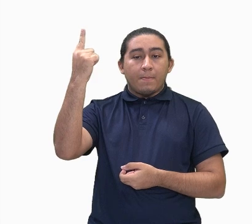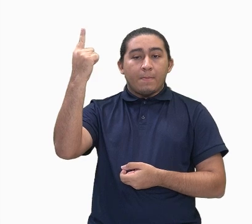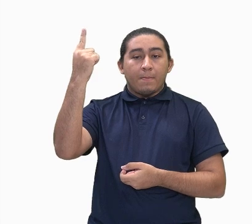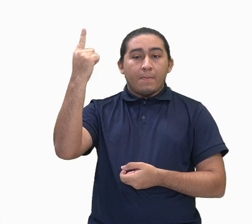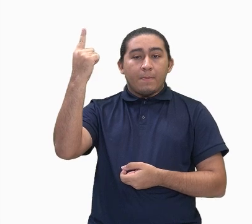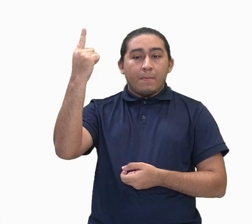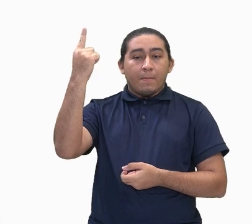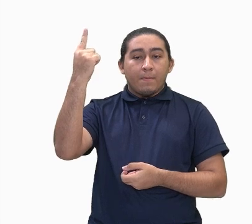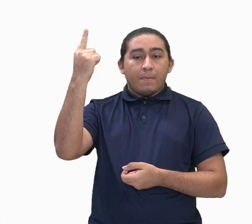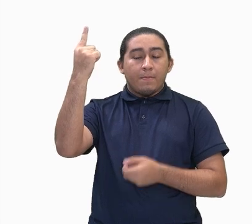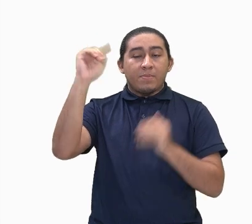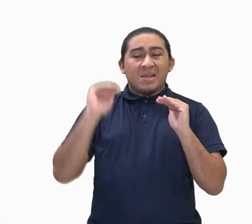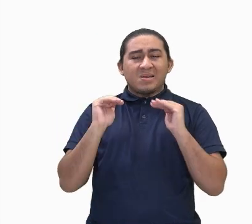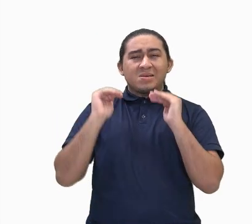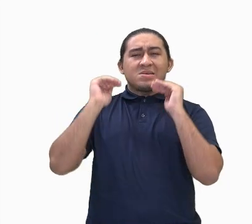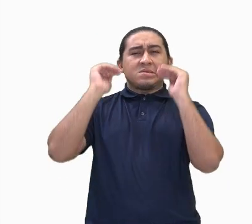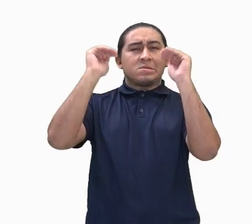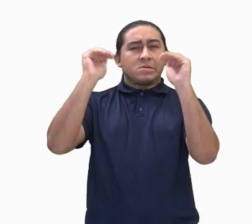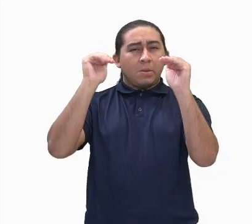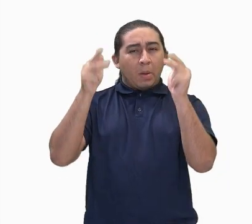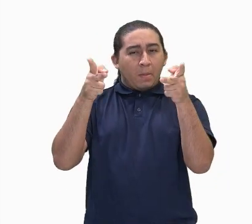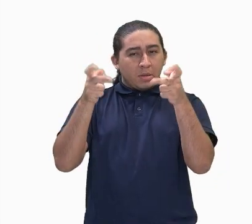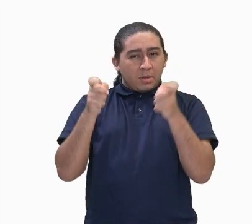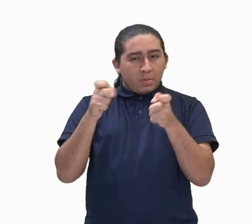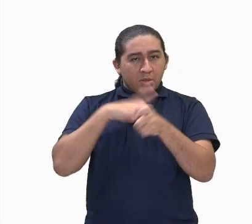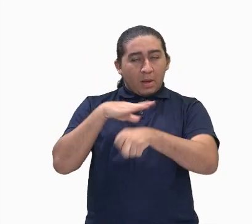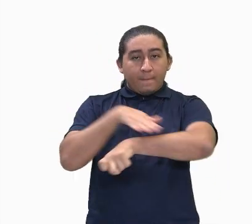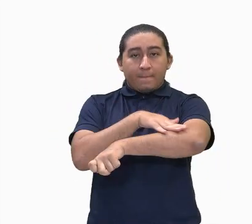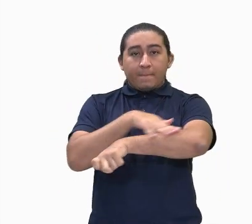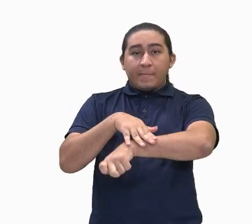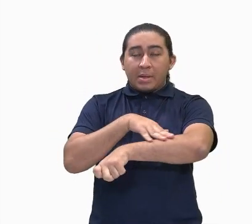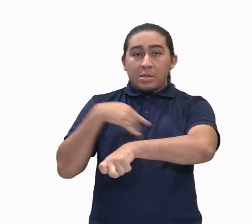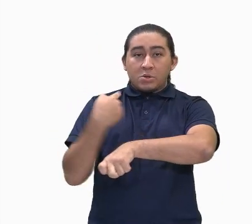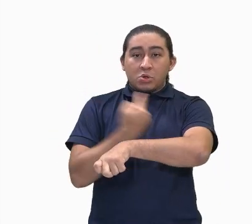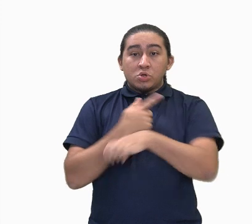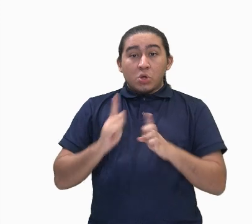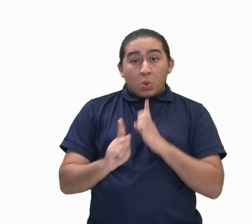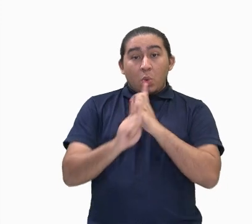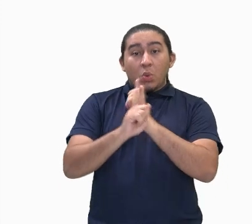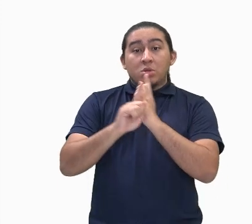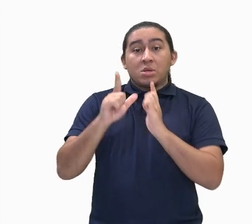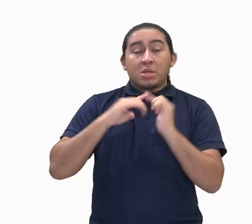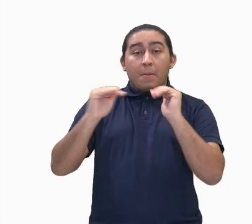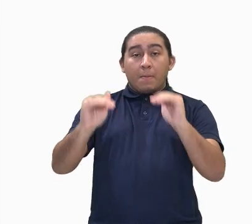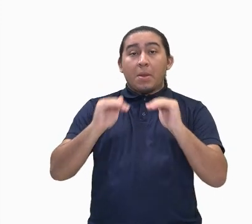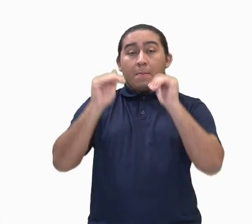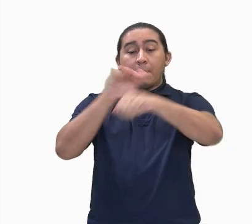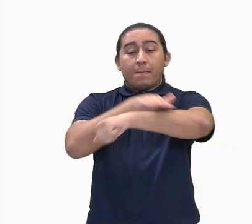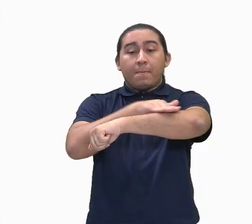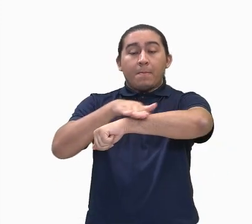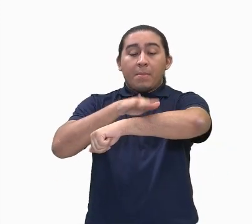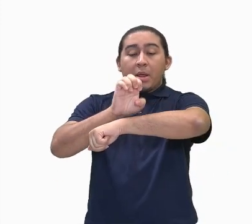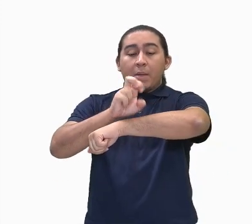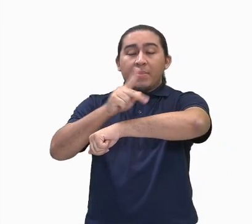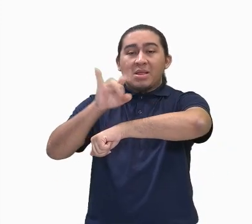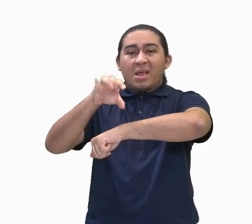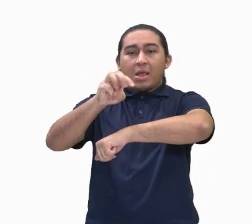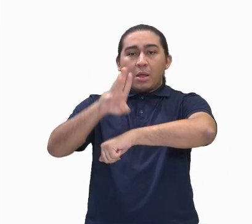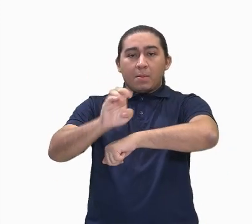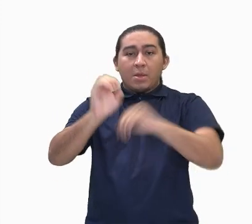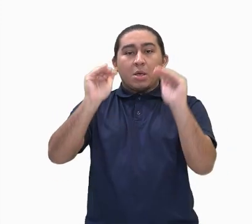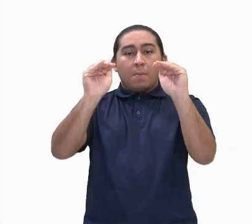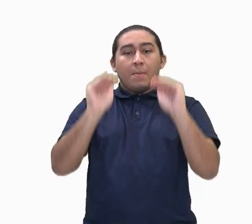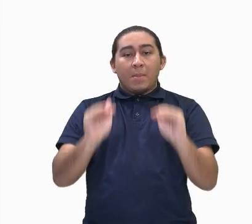a gente tem é um recorte da nossa pele, né? Logo em cima a gente encontra a epiderme e mais abaixo nós temos a derme,